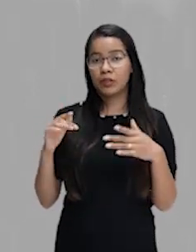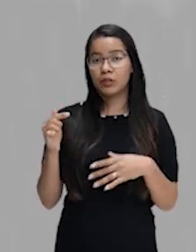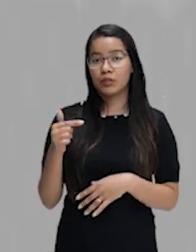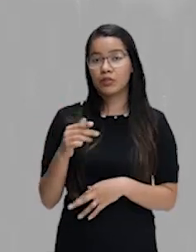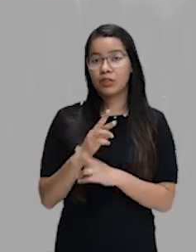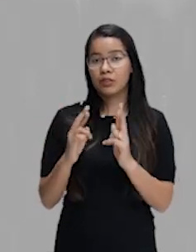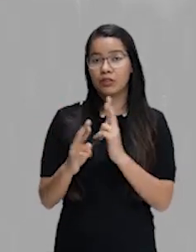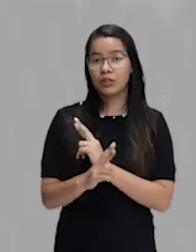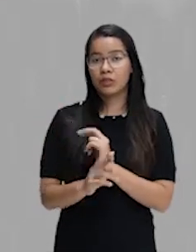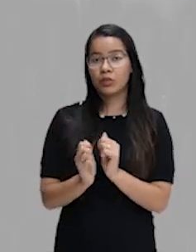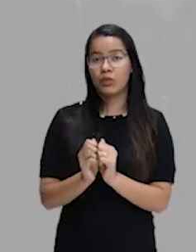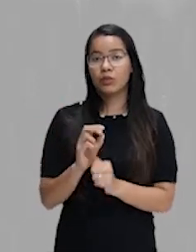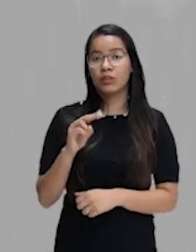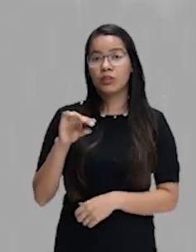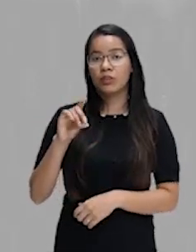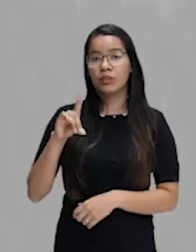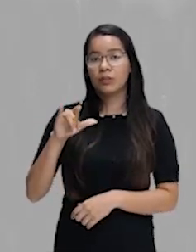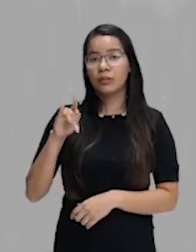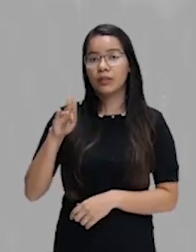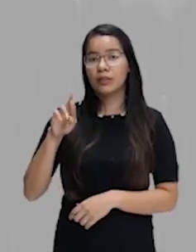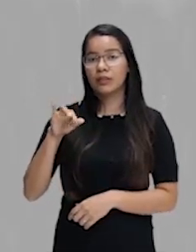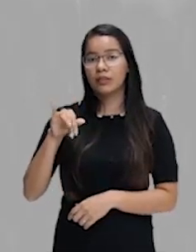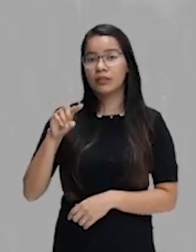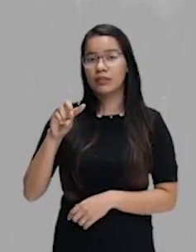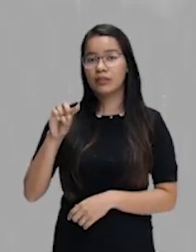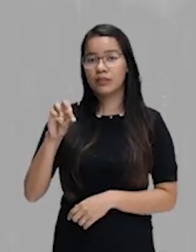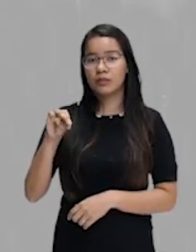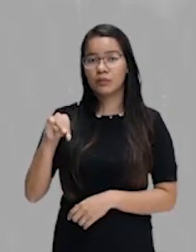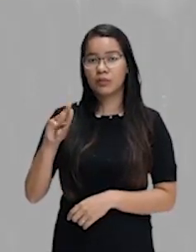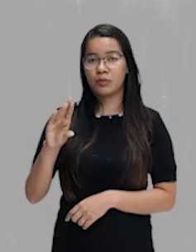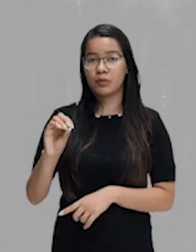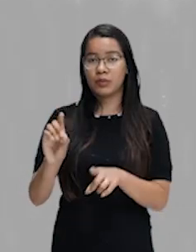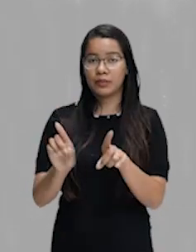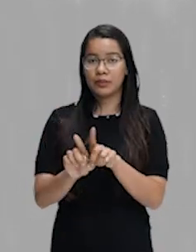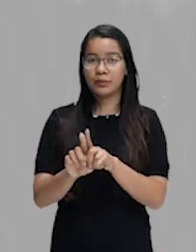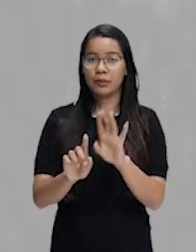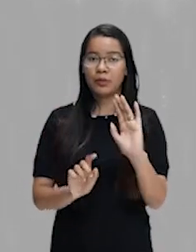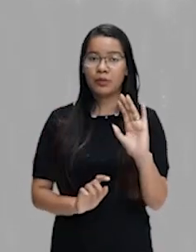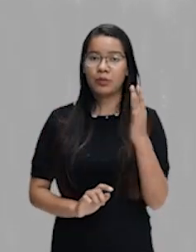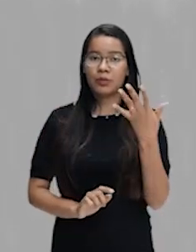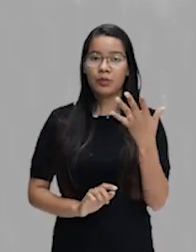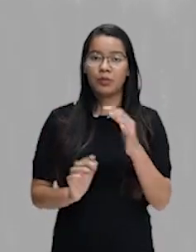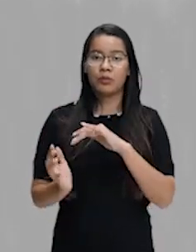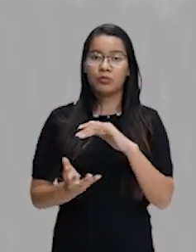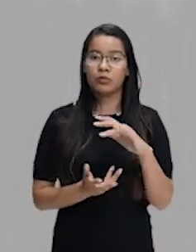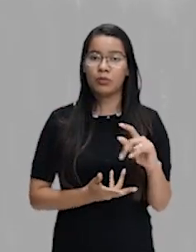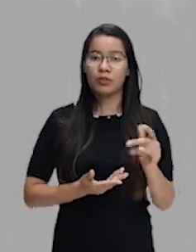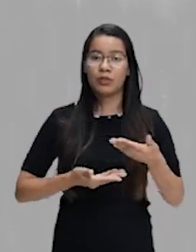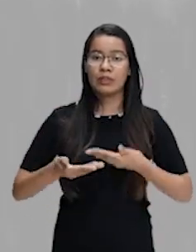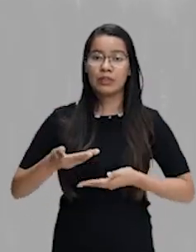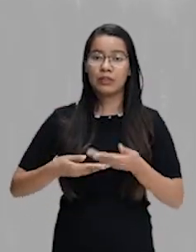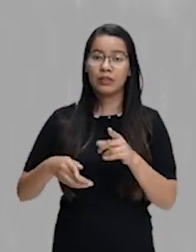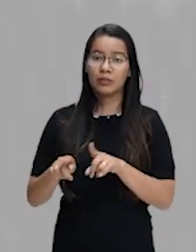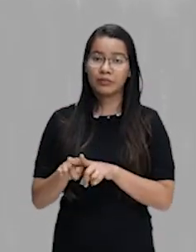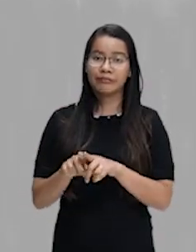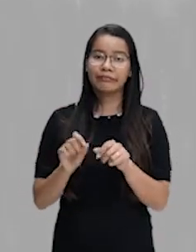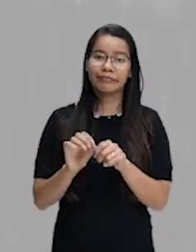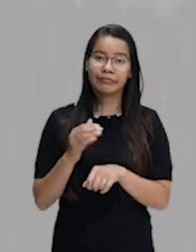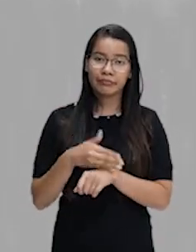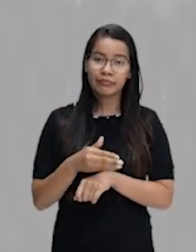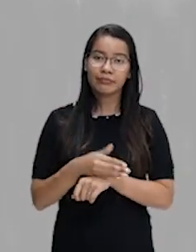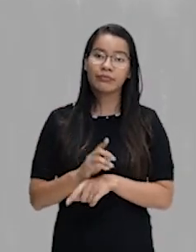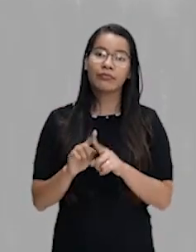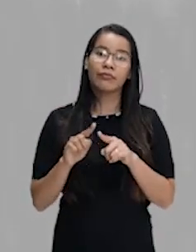ver com o neoliberalismo. O fenômeno da globalização também faz parte desses fatores que levam até